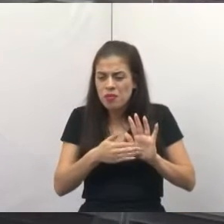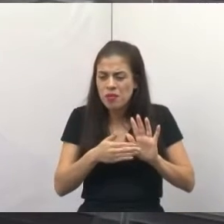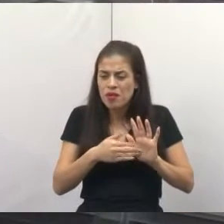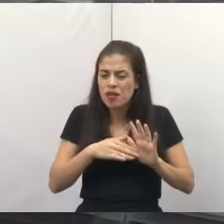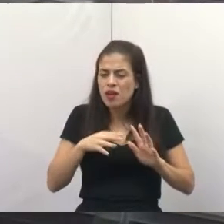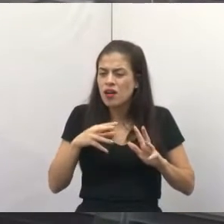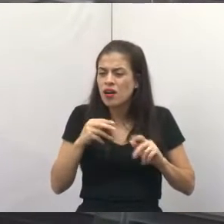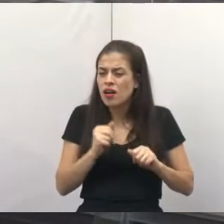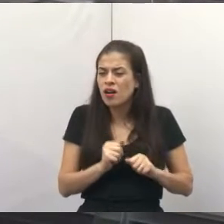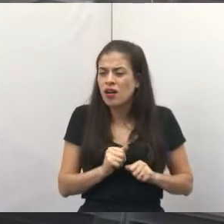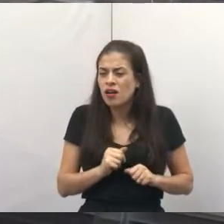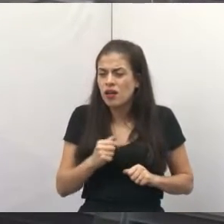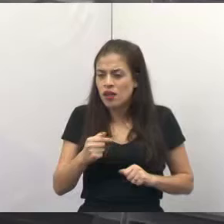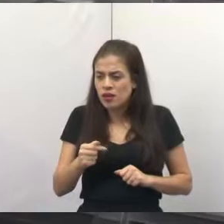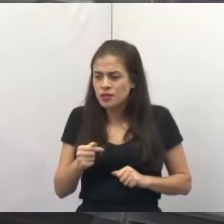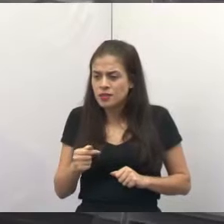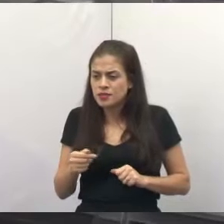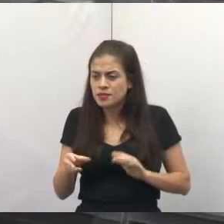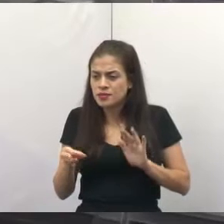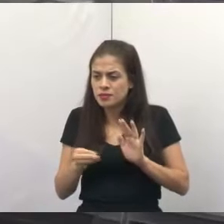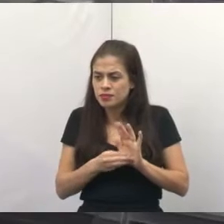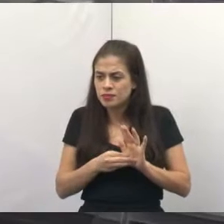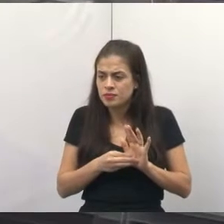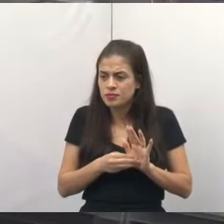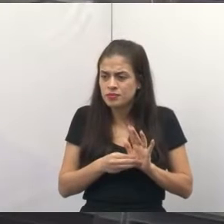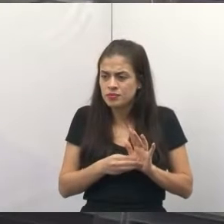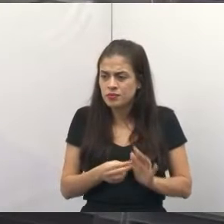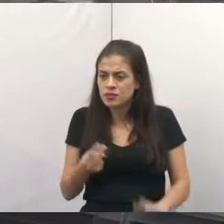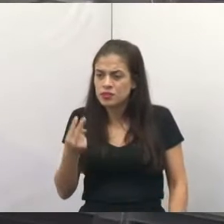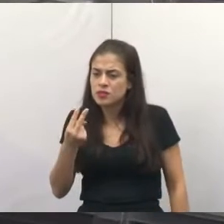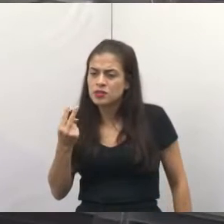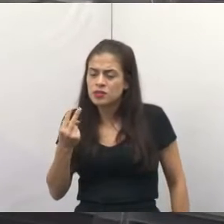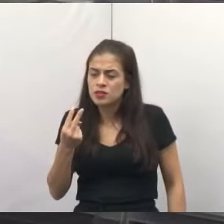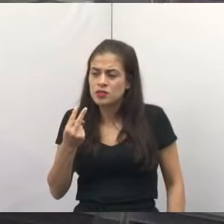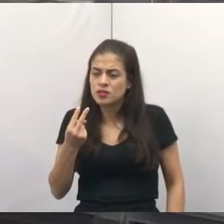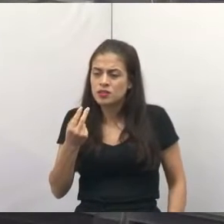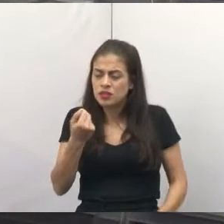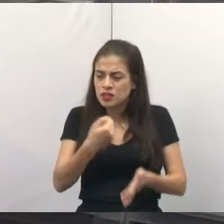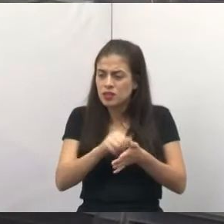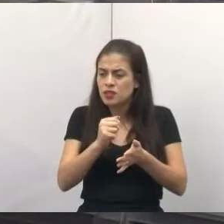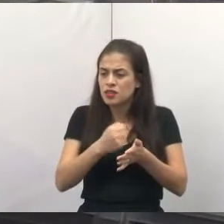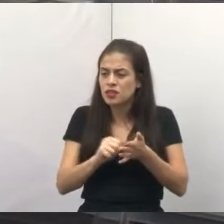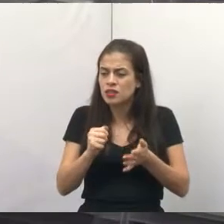emenda número 2, assinada pelos 13, foi proposta por mim.